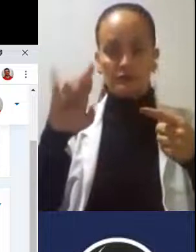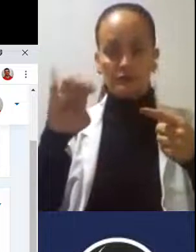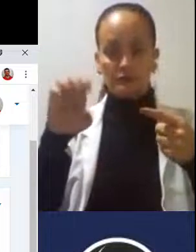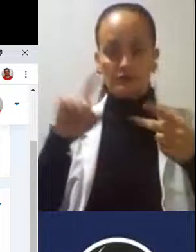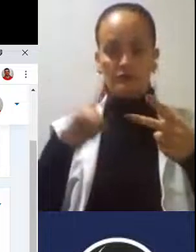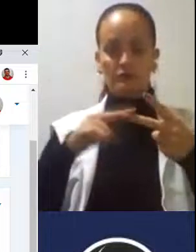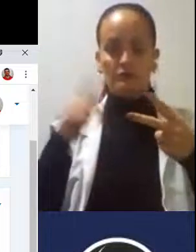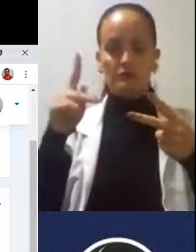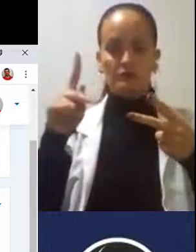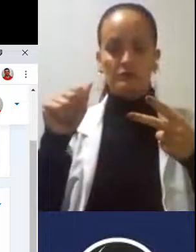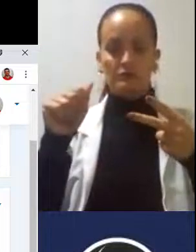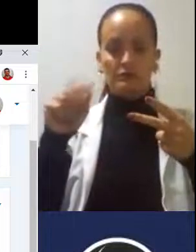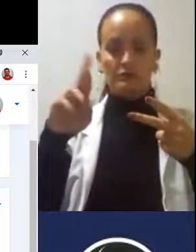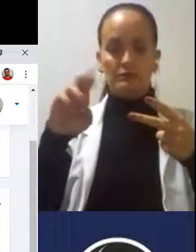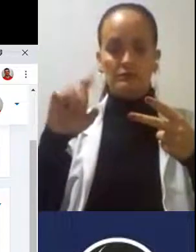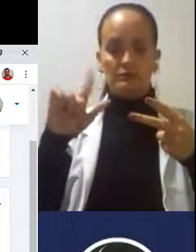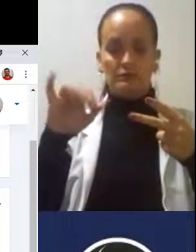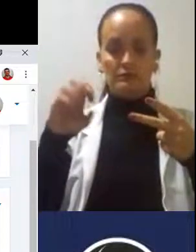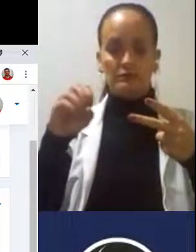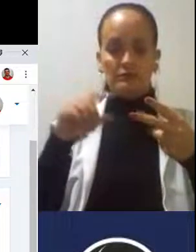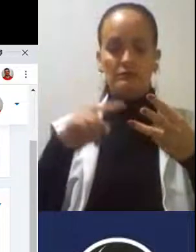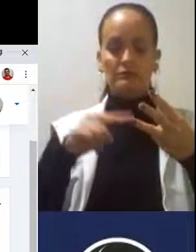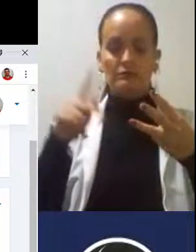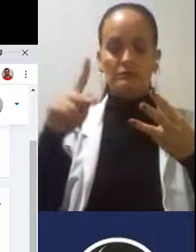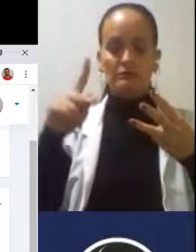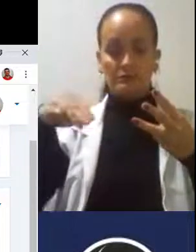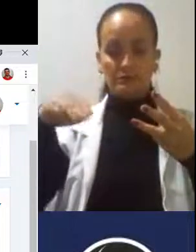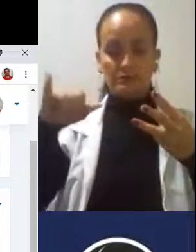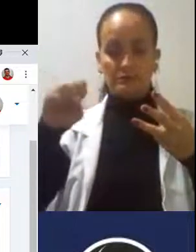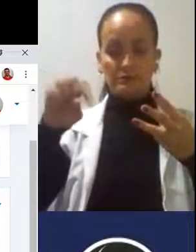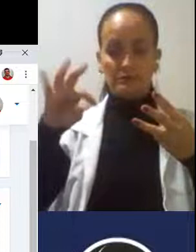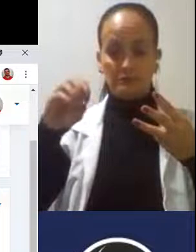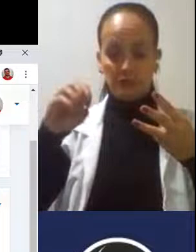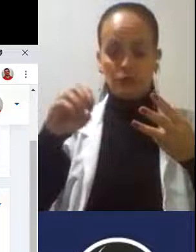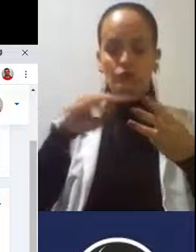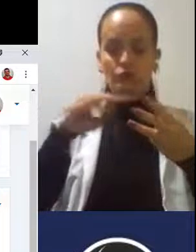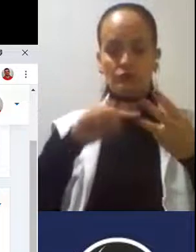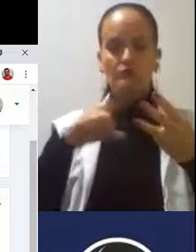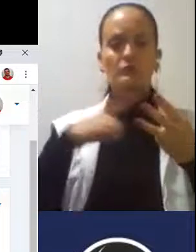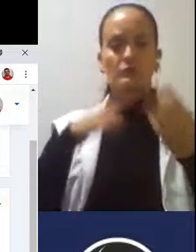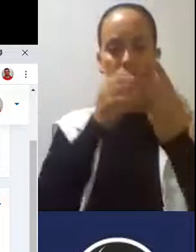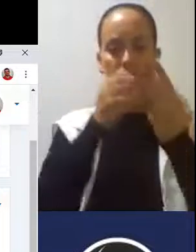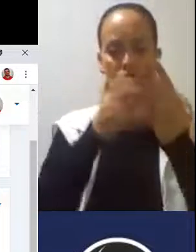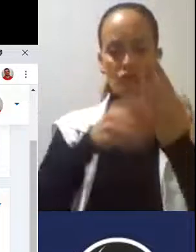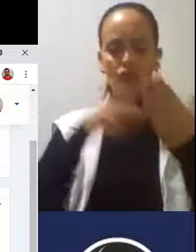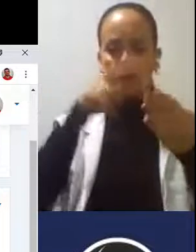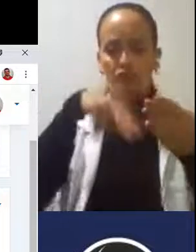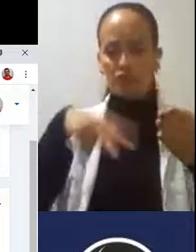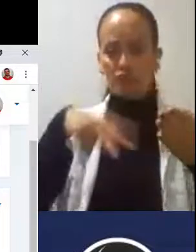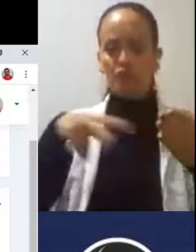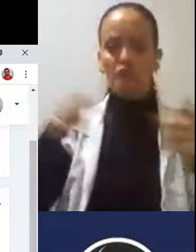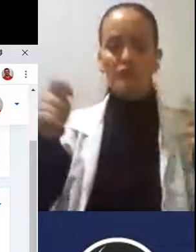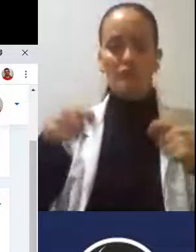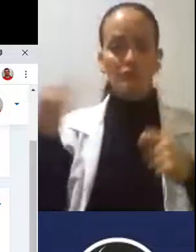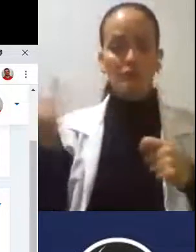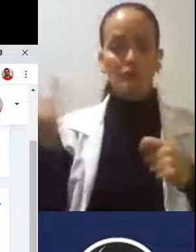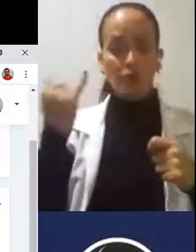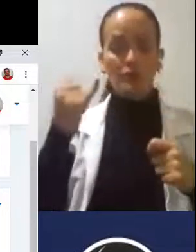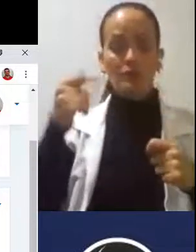misto, certo? Então, aqui tem todos os exemplos mostrando o passo a passo com os cálculos aí para vocês. É importante vocês dominarem isso, porque